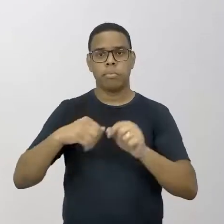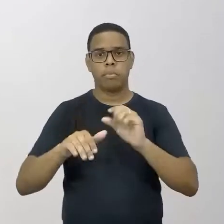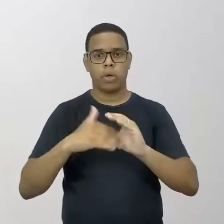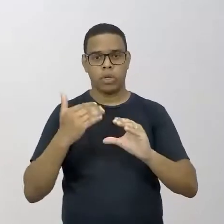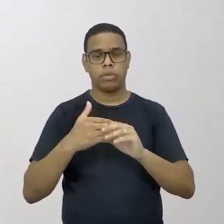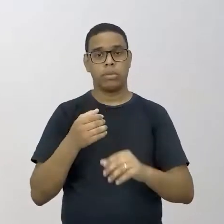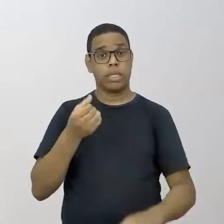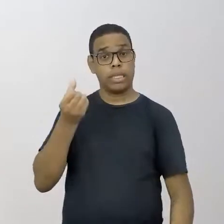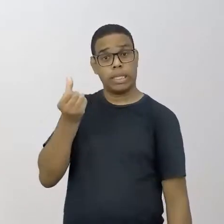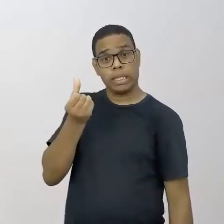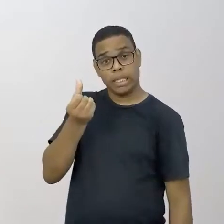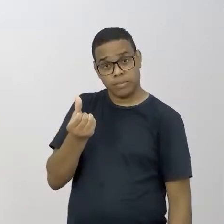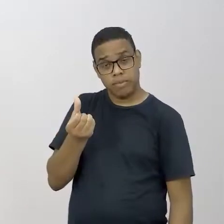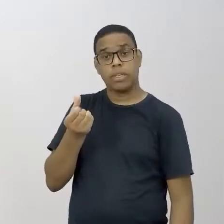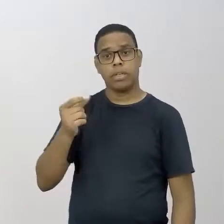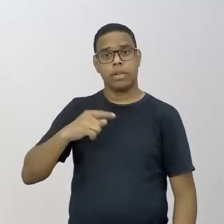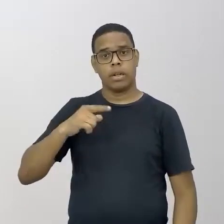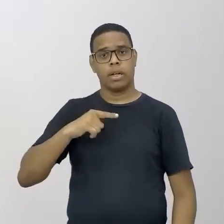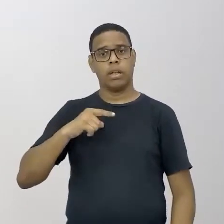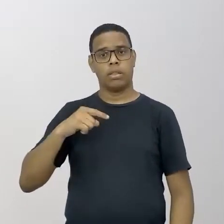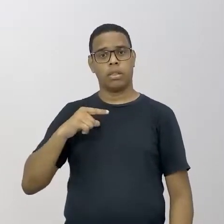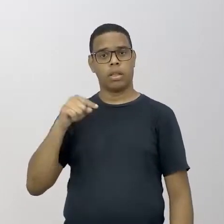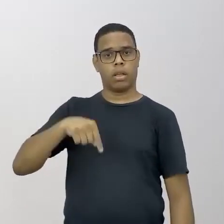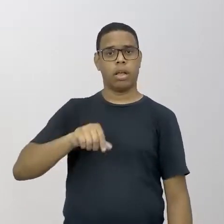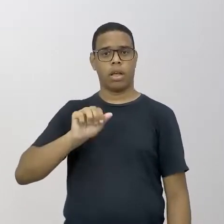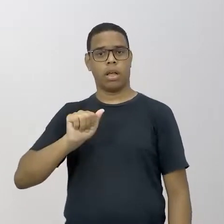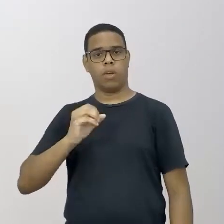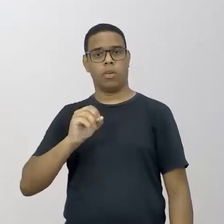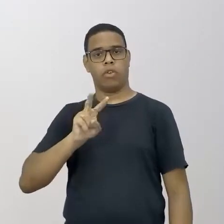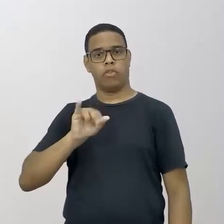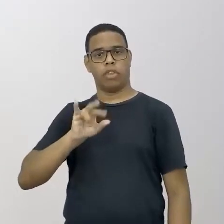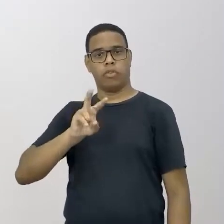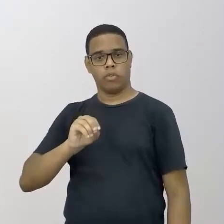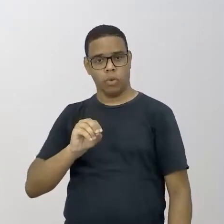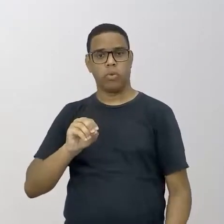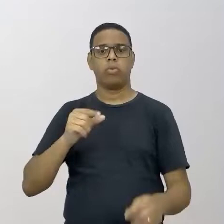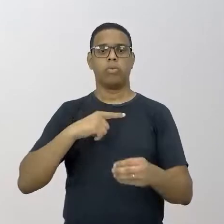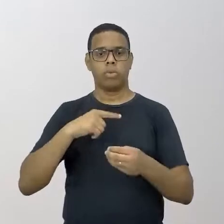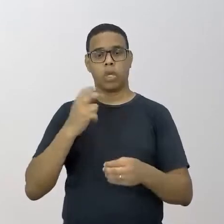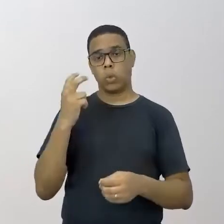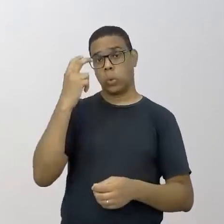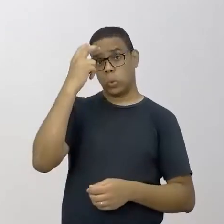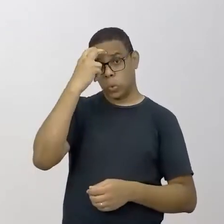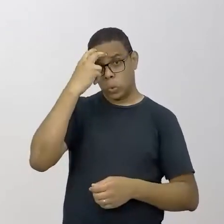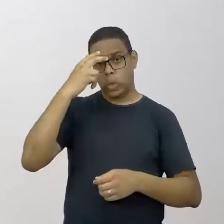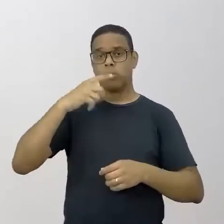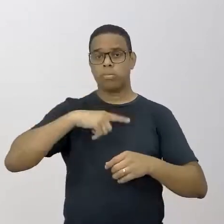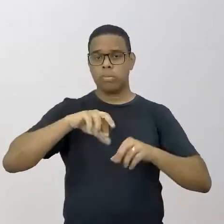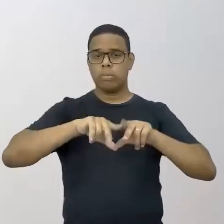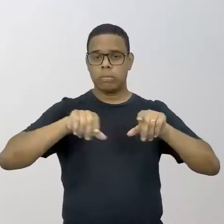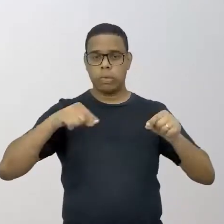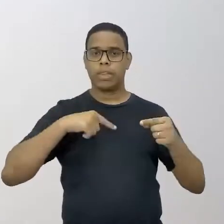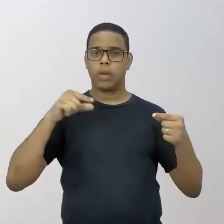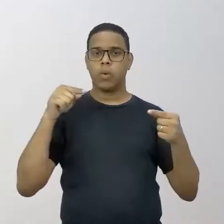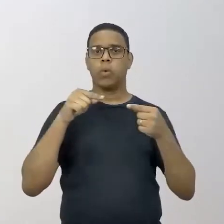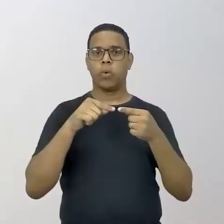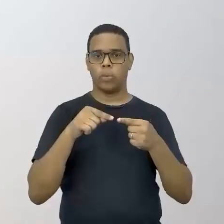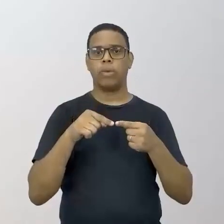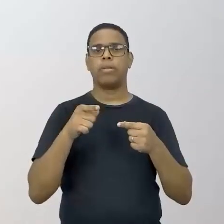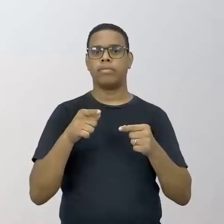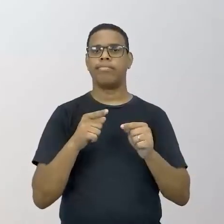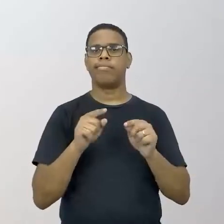quarta e sexta-feira com o componente Cultura e seus sentidos, que tem muito a ver com esse componente